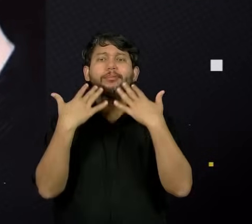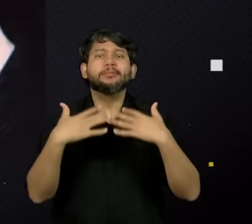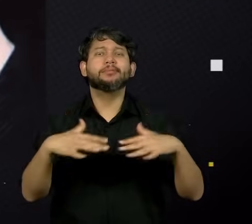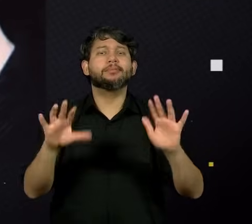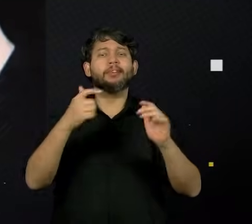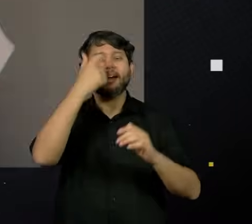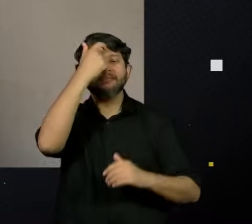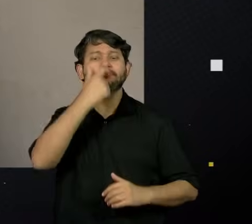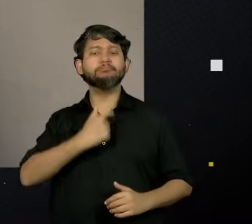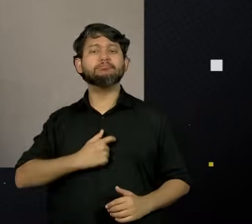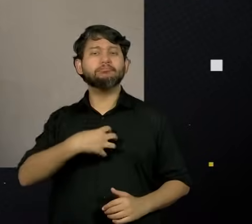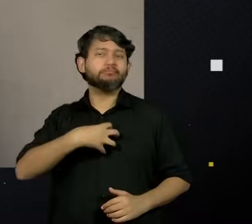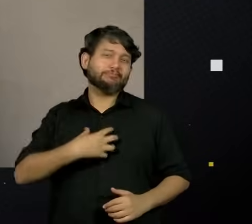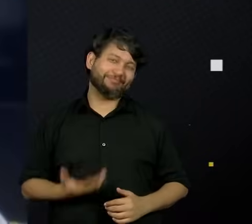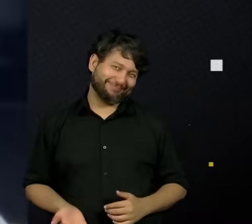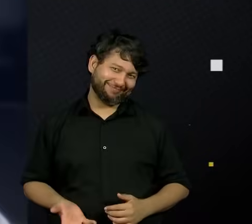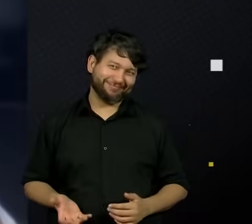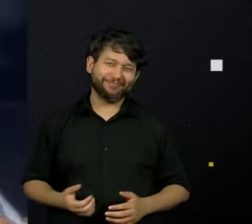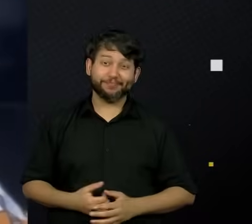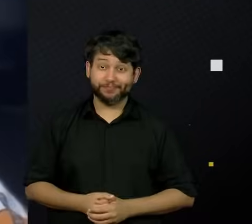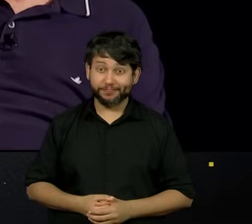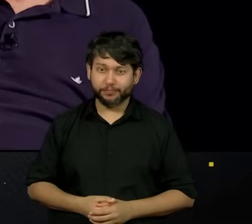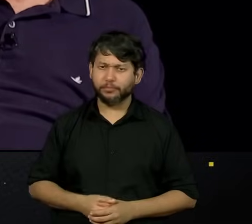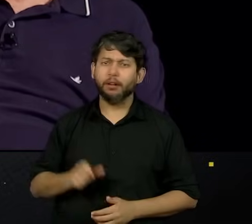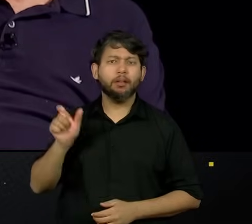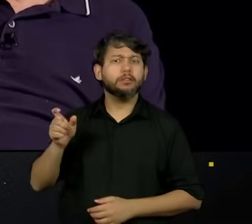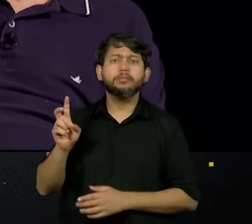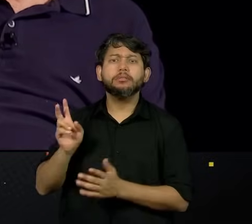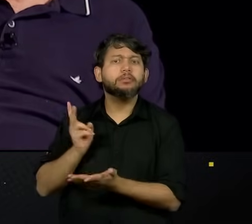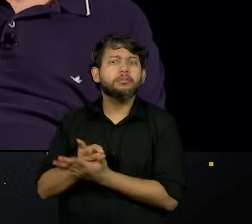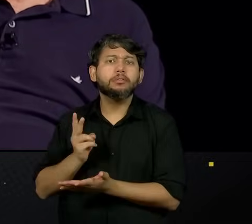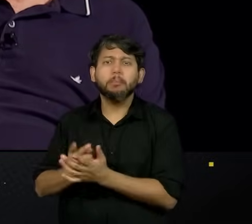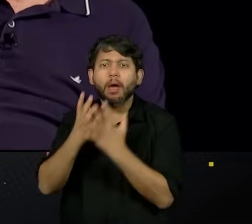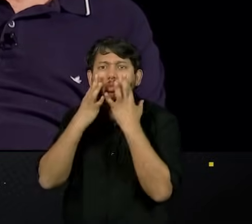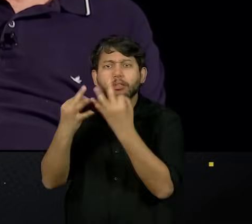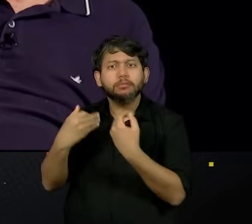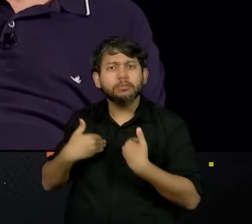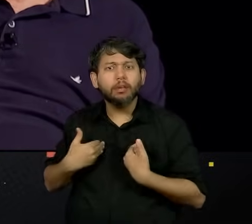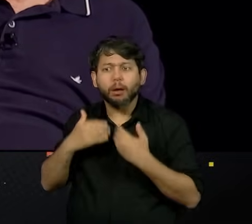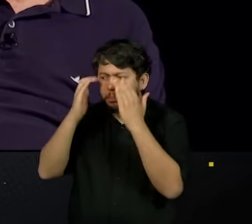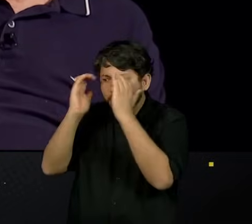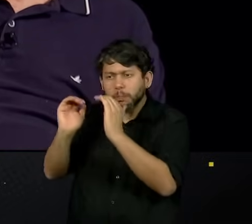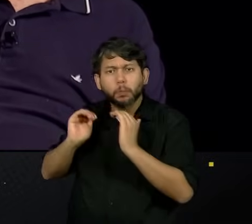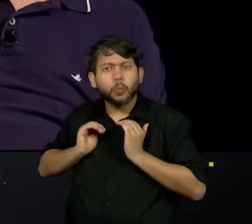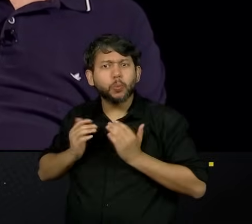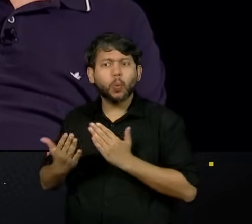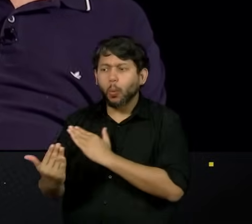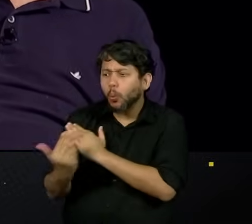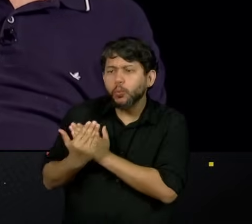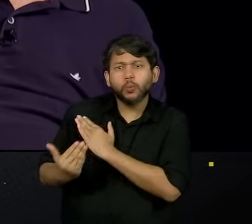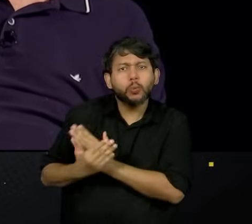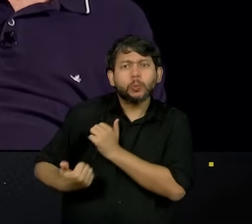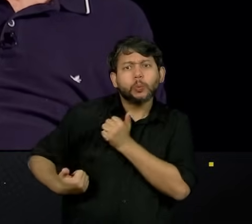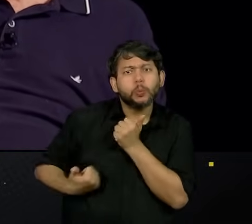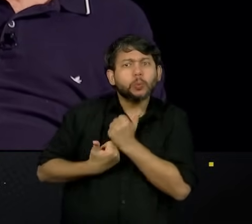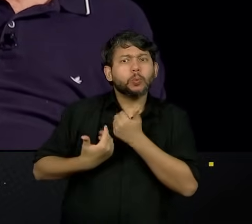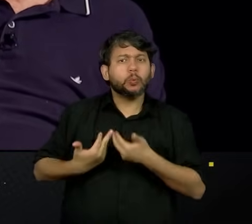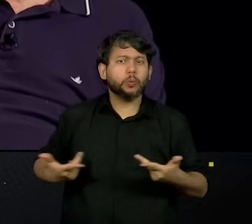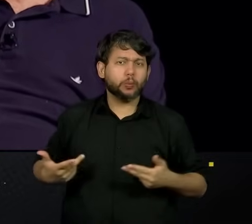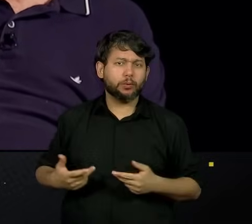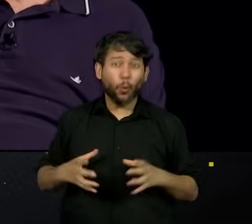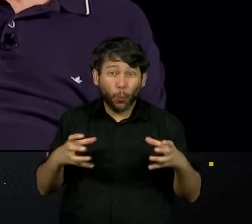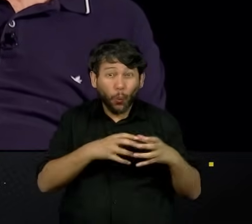sua personalidade em uma cena. Sempre me deu atenção, sempre me respeitou, sempre me ajudou, amado por toda